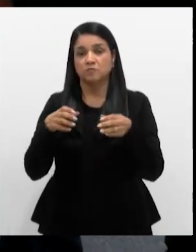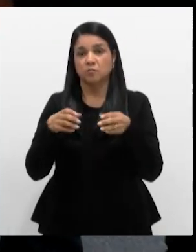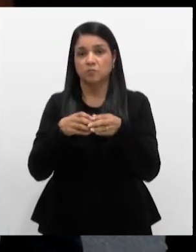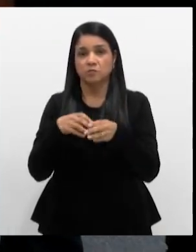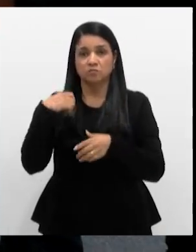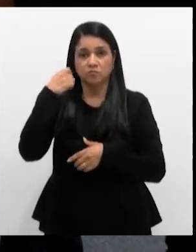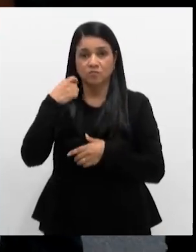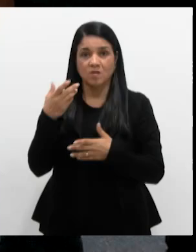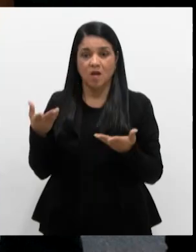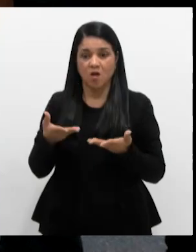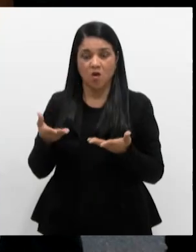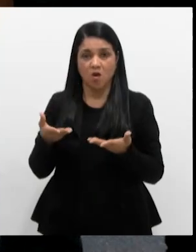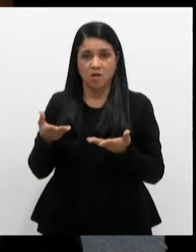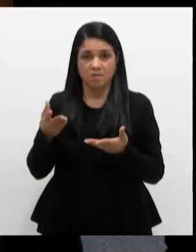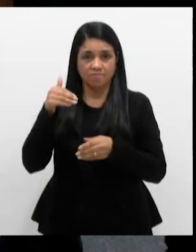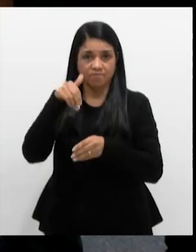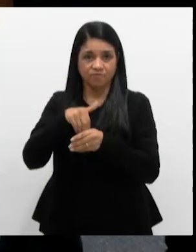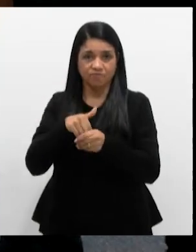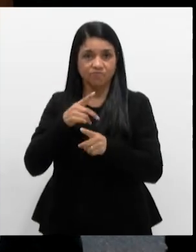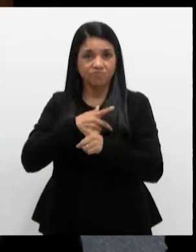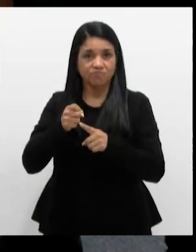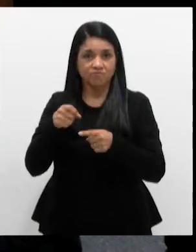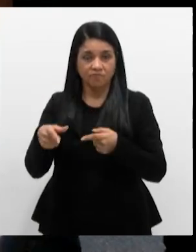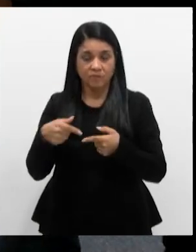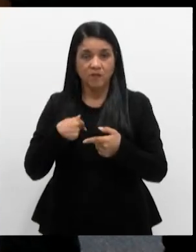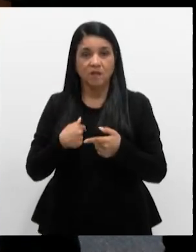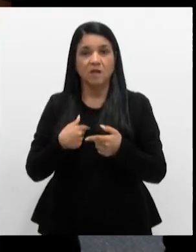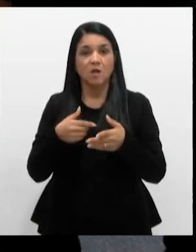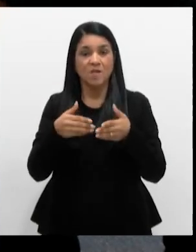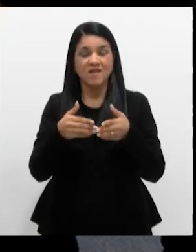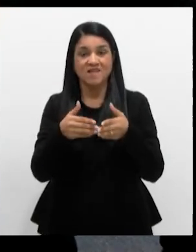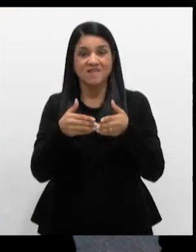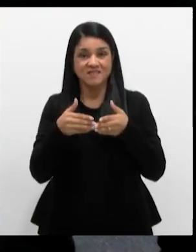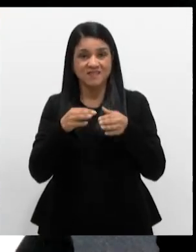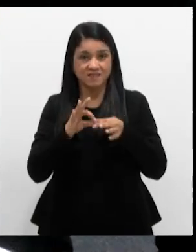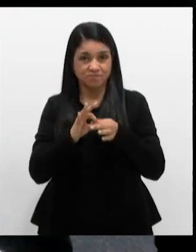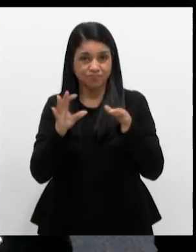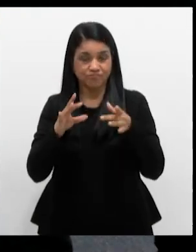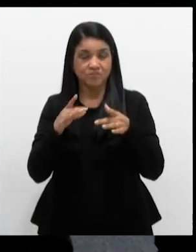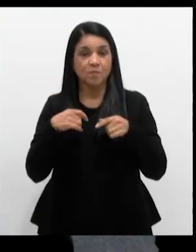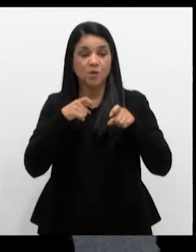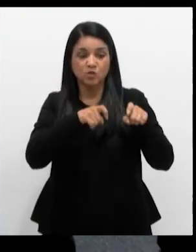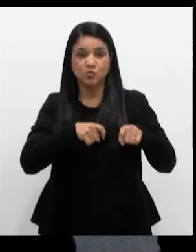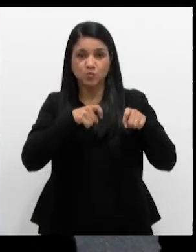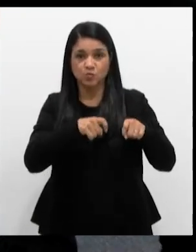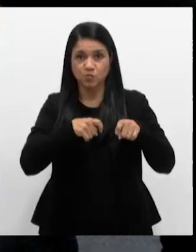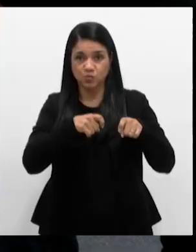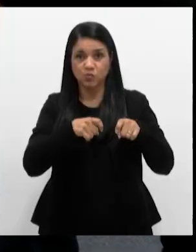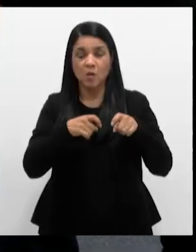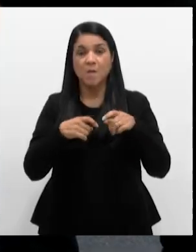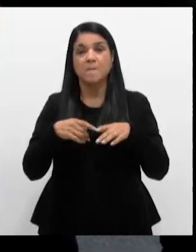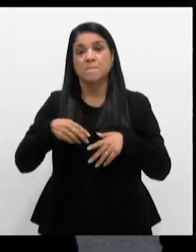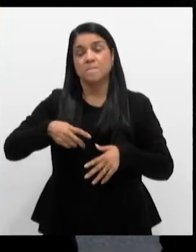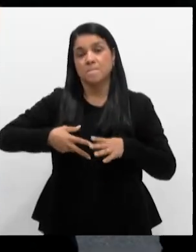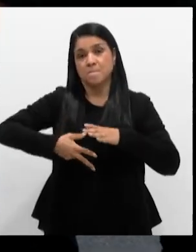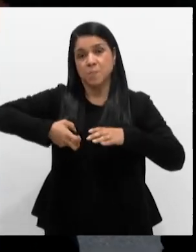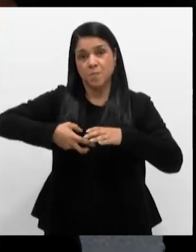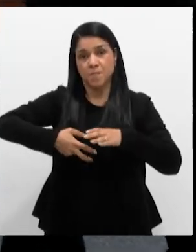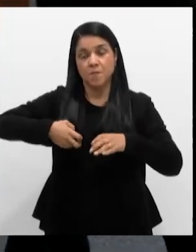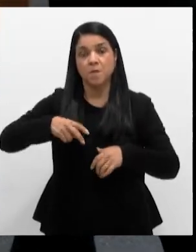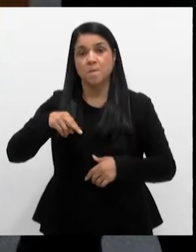Senado Federal. É um autolicenciamento que vai ser feito pelos grandes ruralistas, pelas mineradoras, que